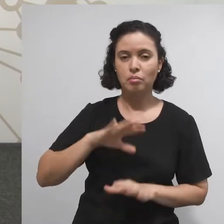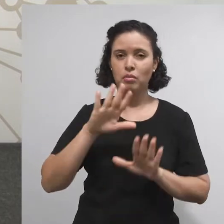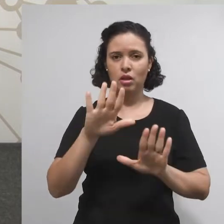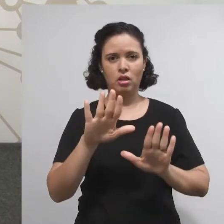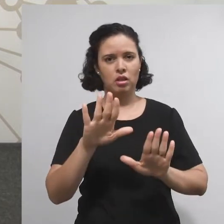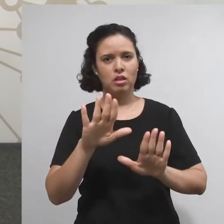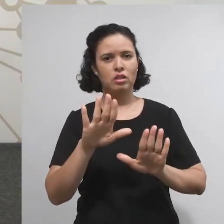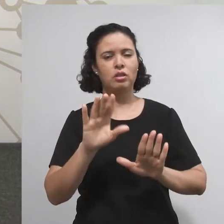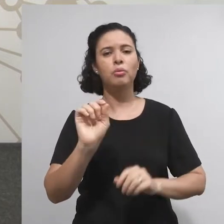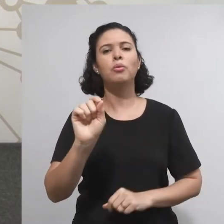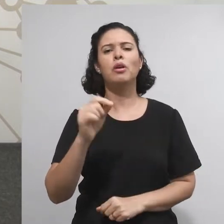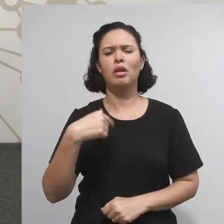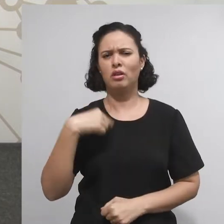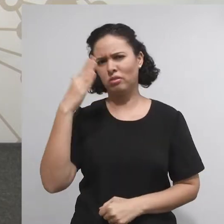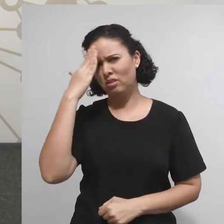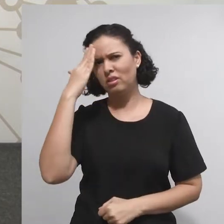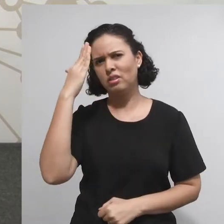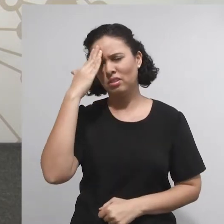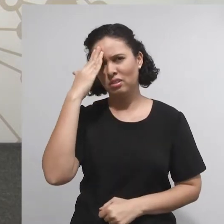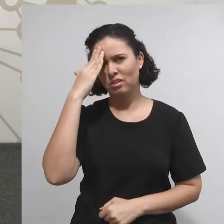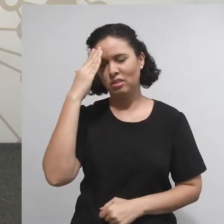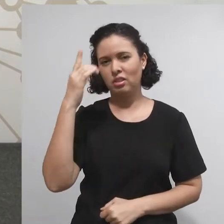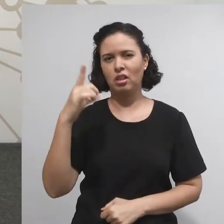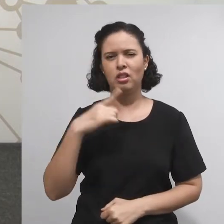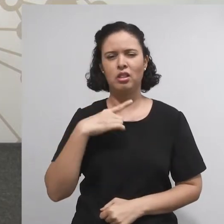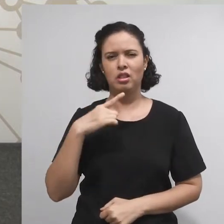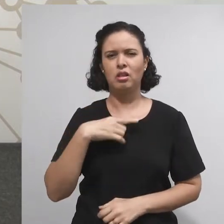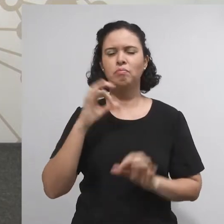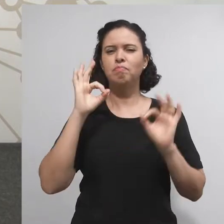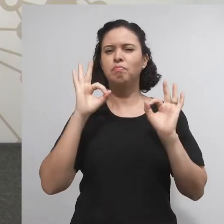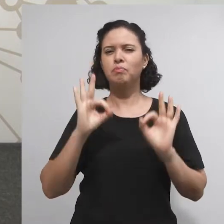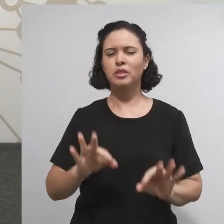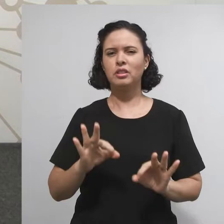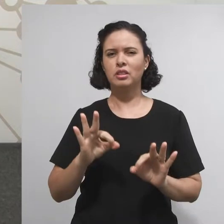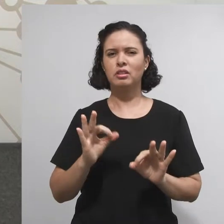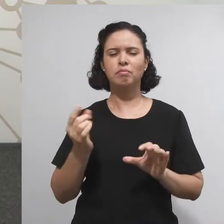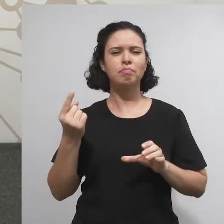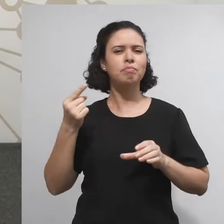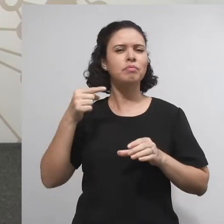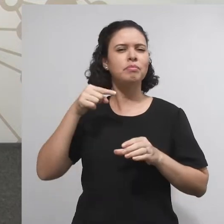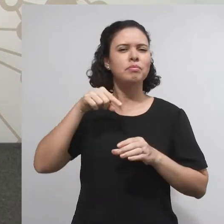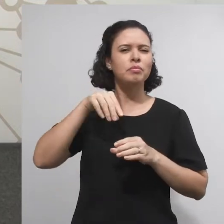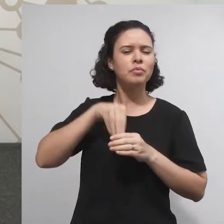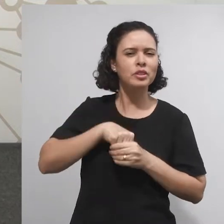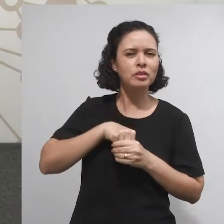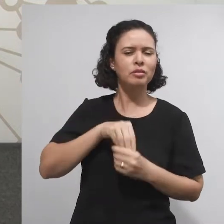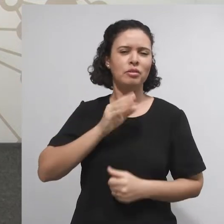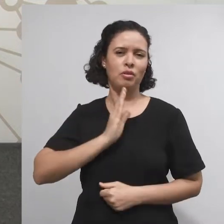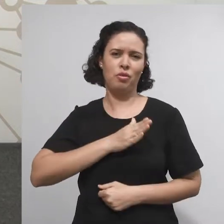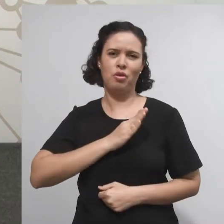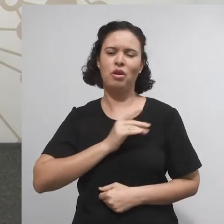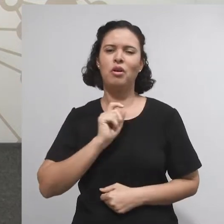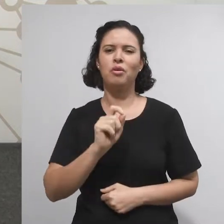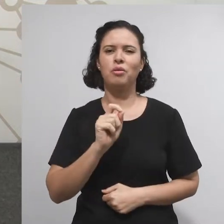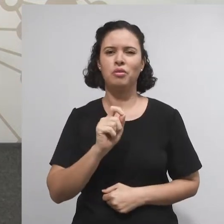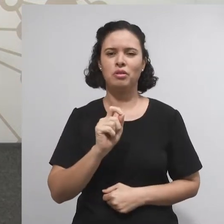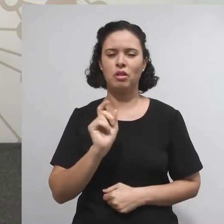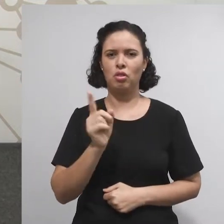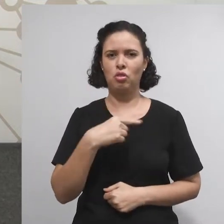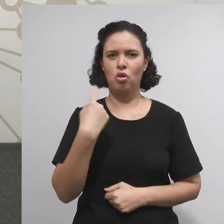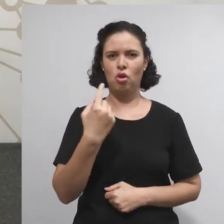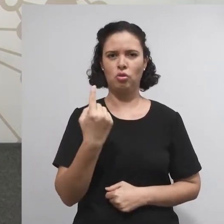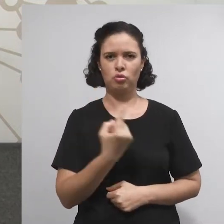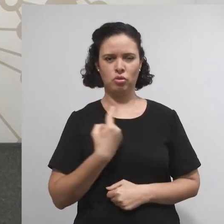Mas olha, de uma coisa eu sei. Guardo esta certeza bem aqui no meu coração. Não